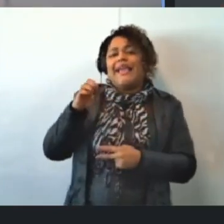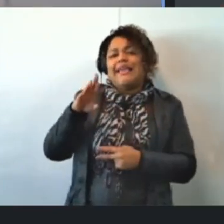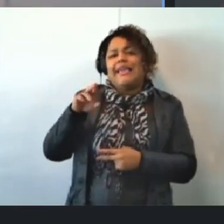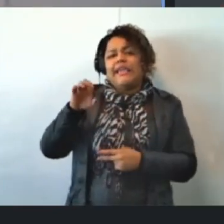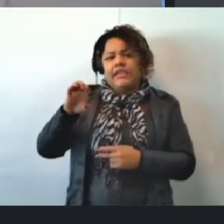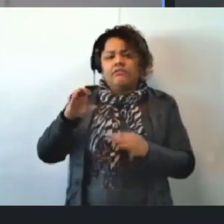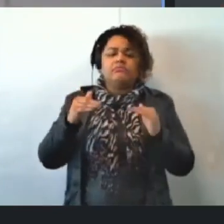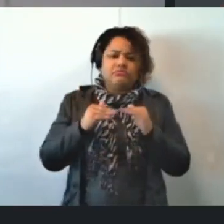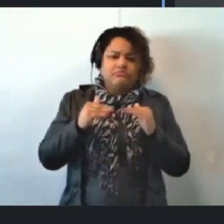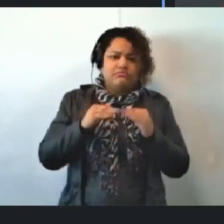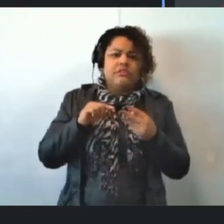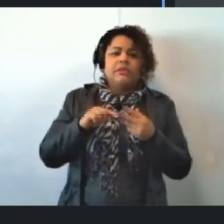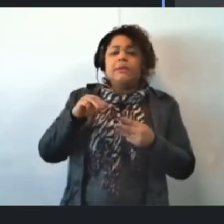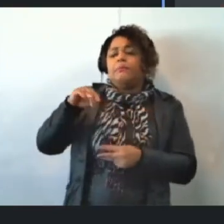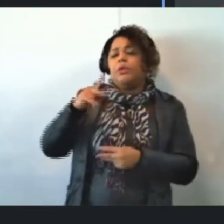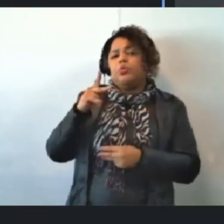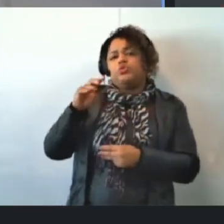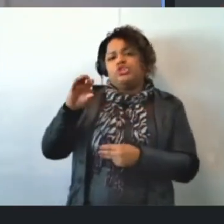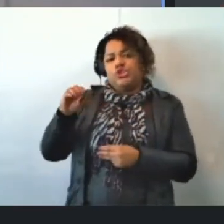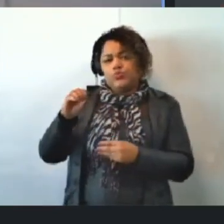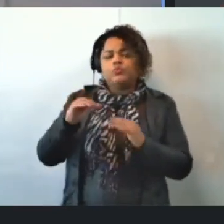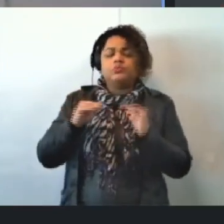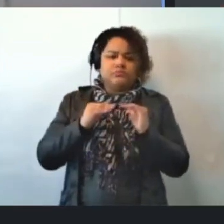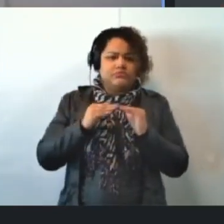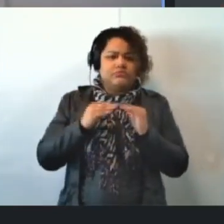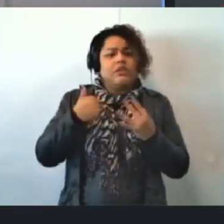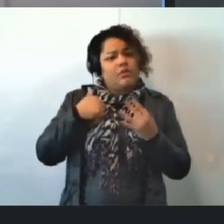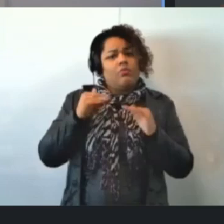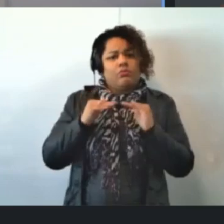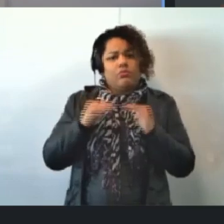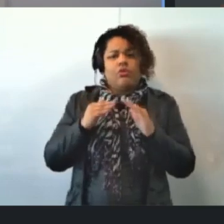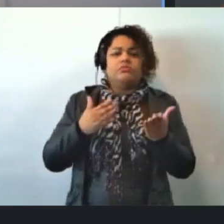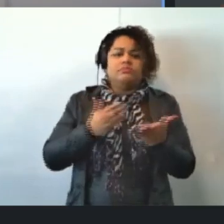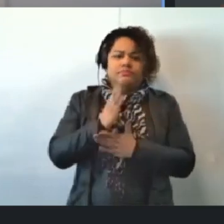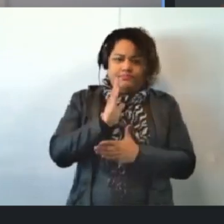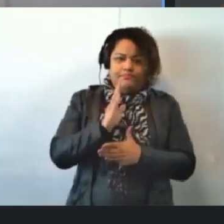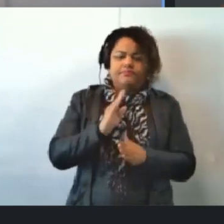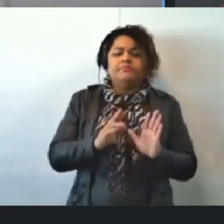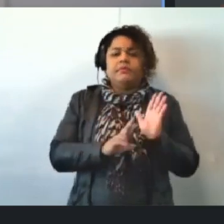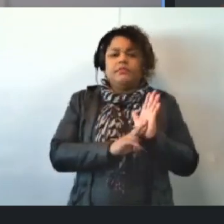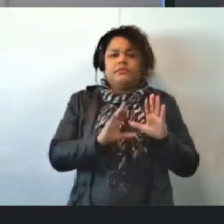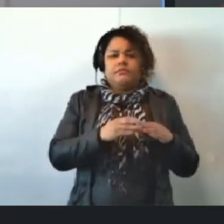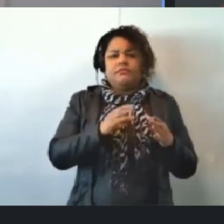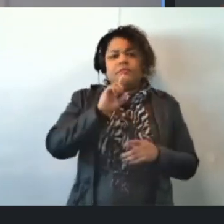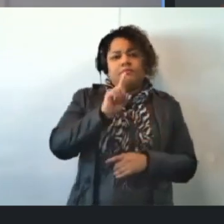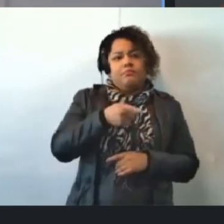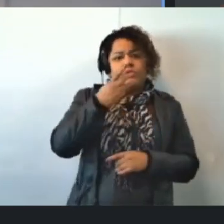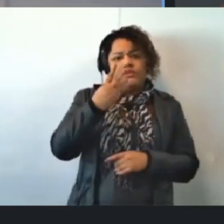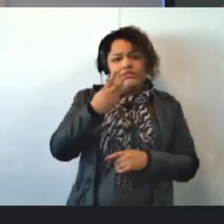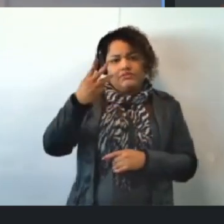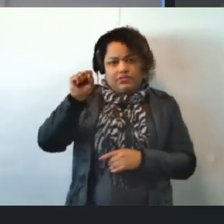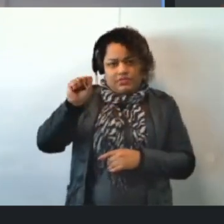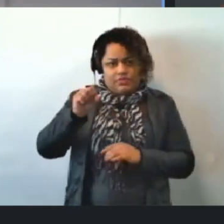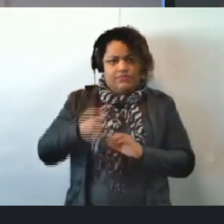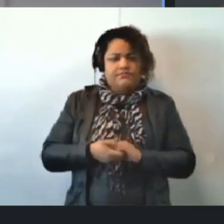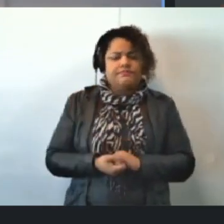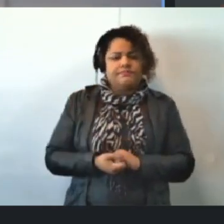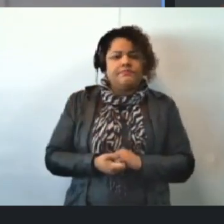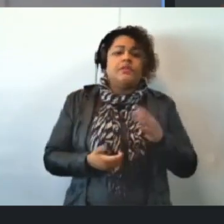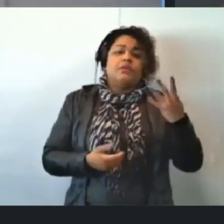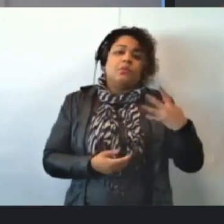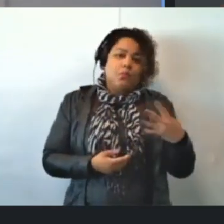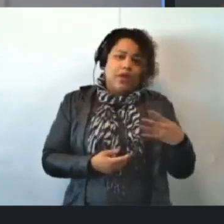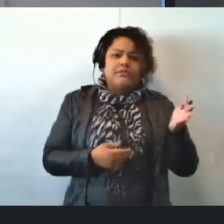CGE. De acordo. Eu também estou de acordo, está aprovado o requerimento 1338. Quarto, requerimento de